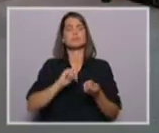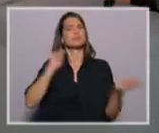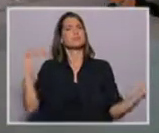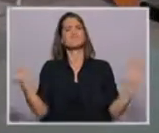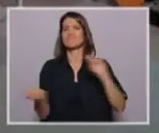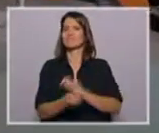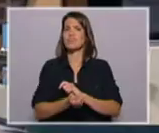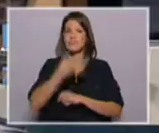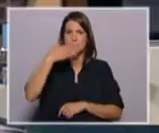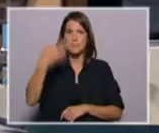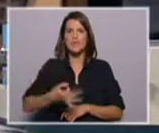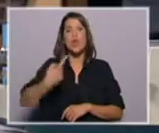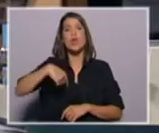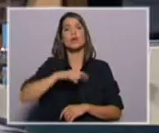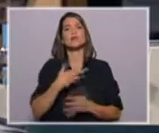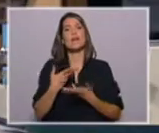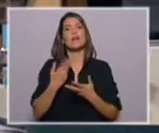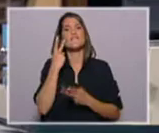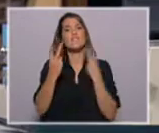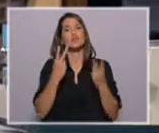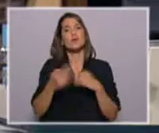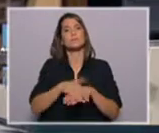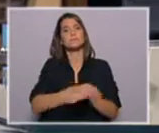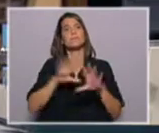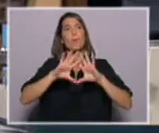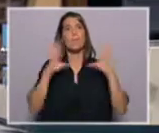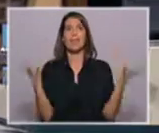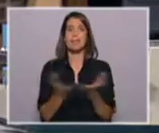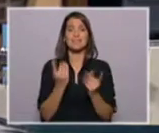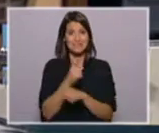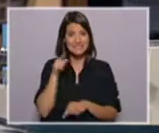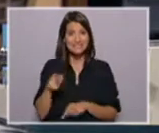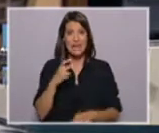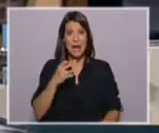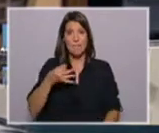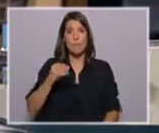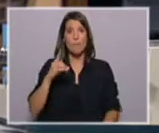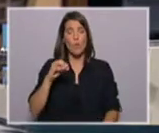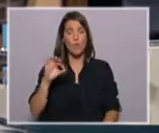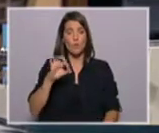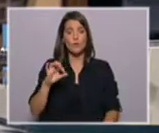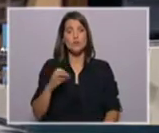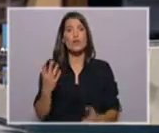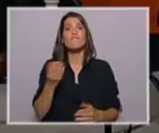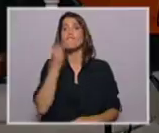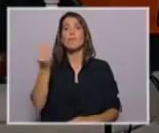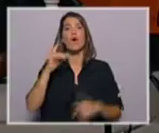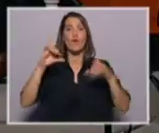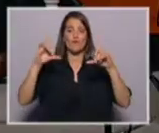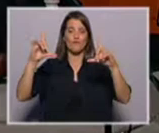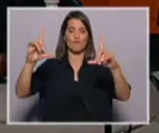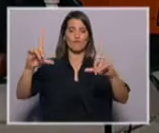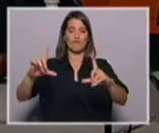nossa relação visual e de carinho com o nosso planeta. Porque é na Apolo 8 que é tirada a famosa fotografia chamada